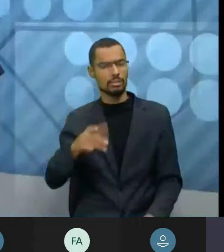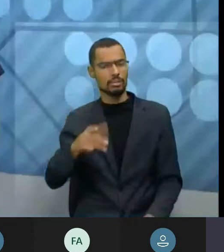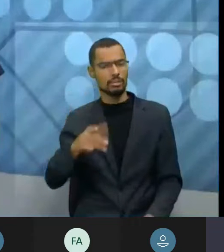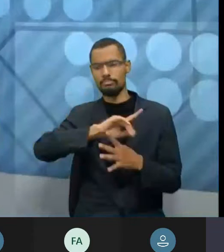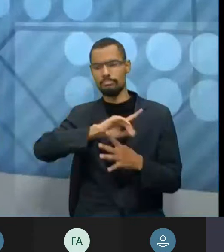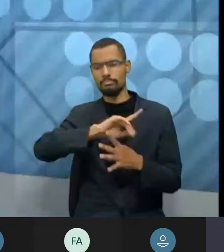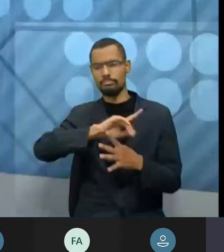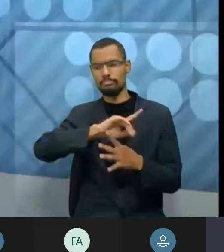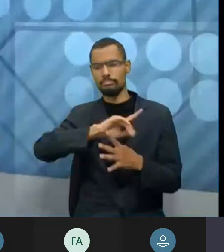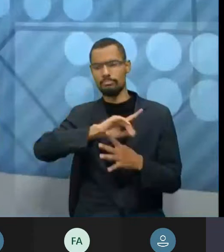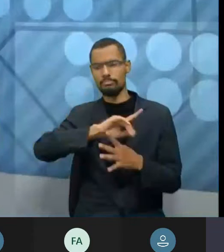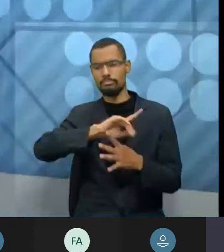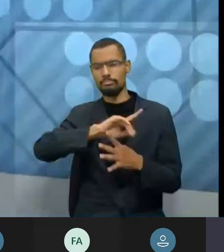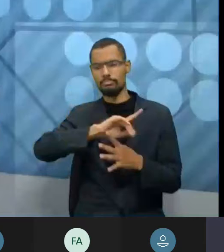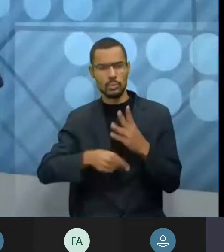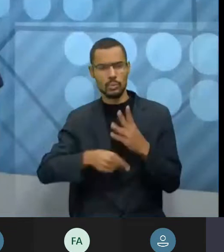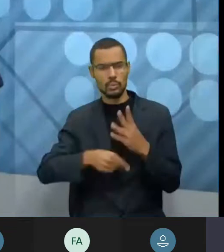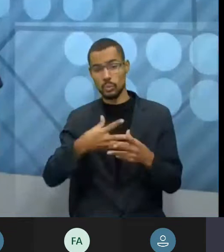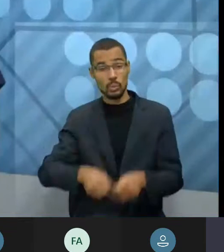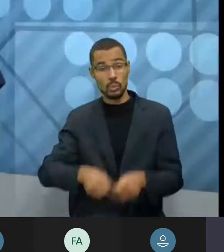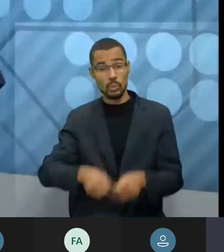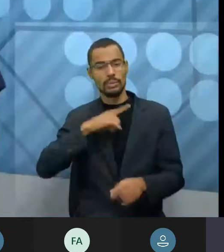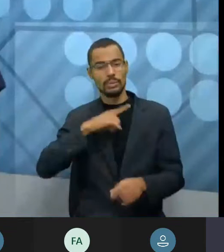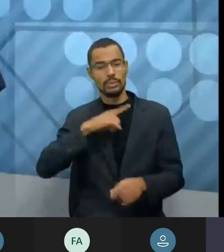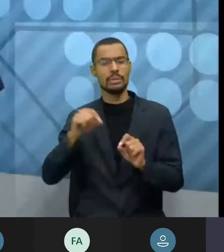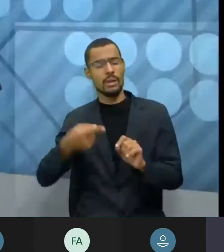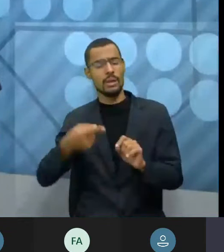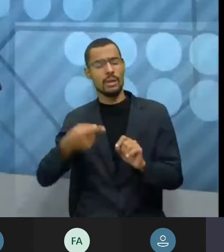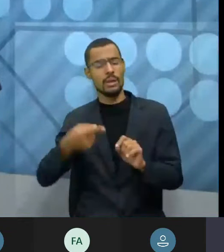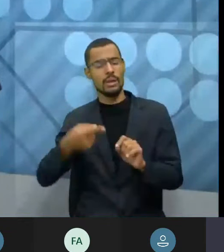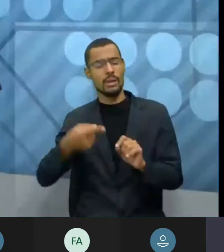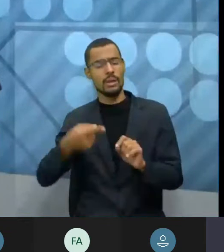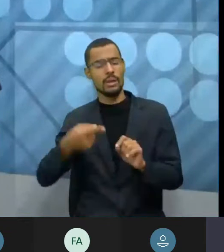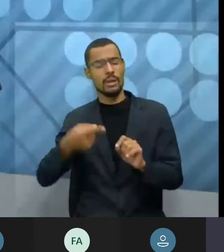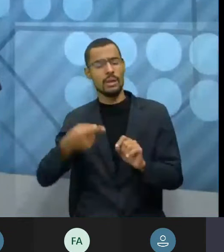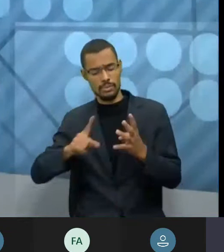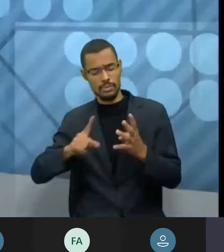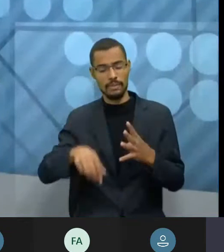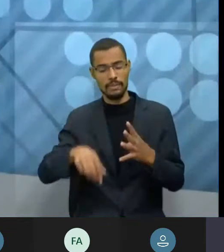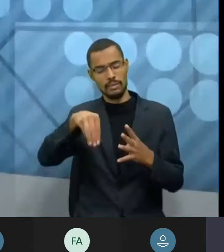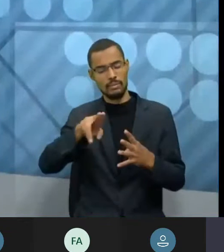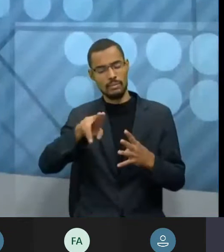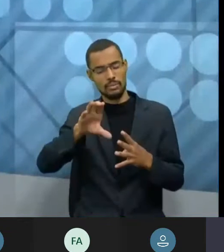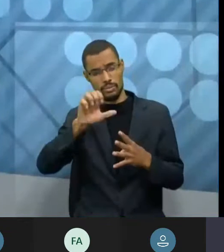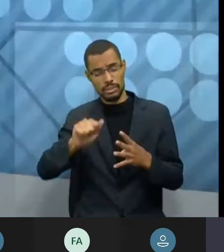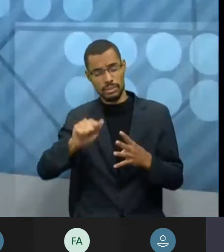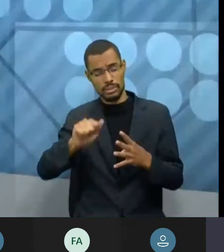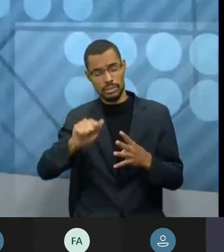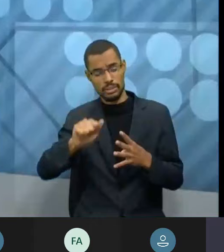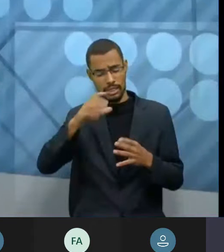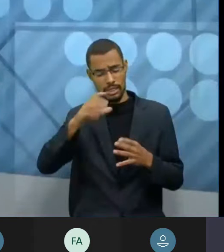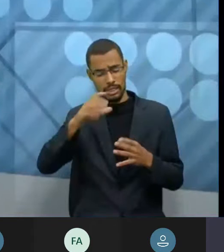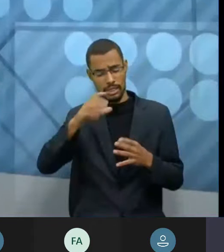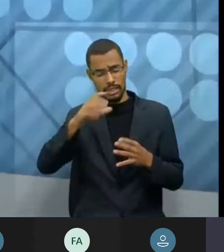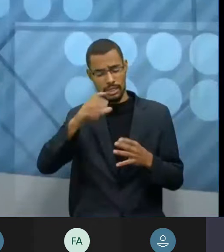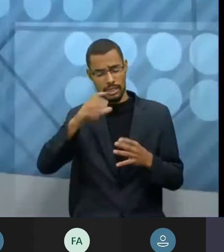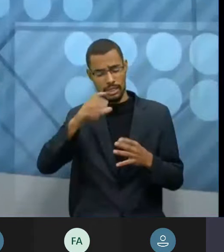ela é voltada para esse lúmen, para essa luz. Então, nós vamos observar da região mais externa para a região